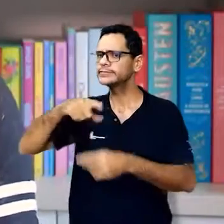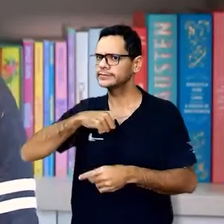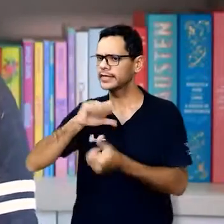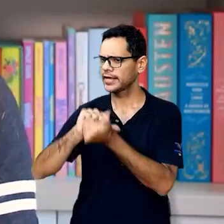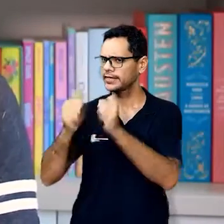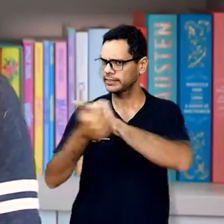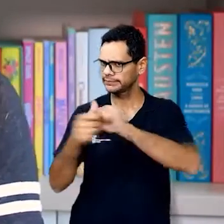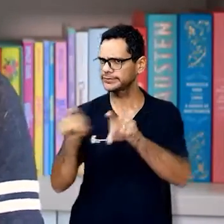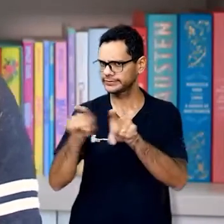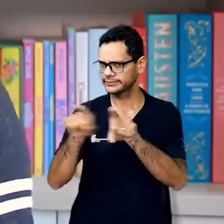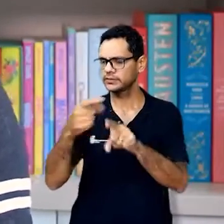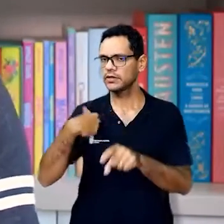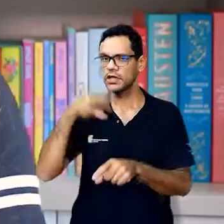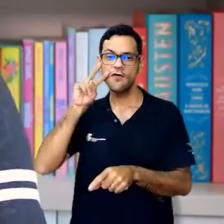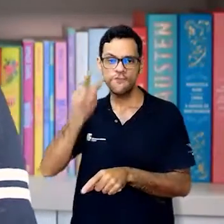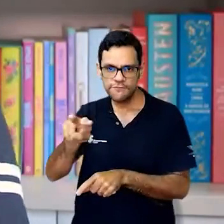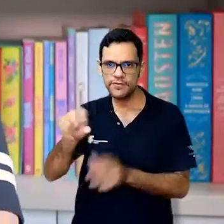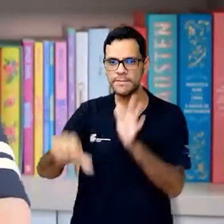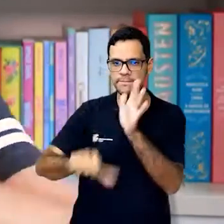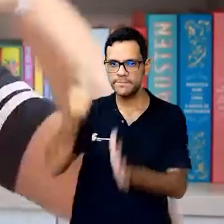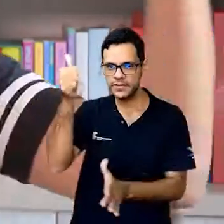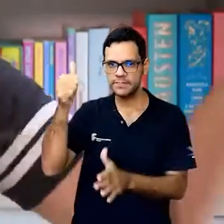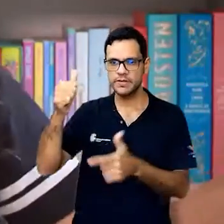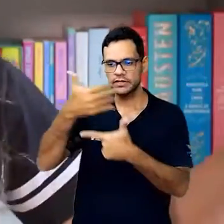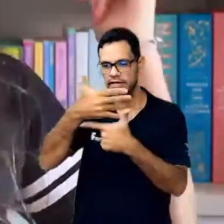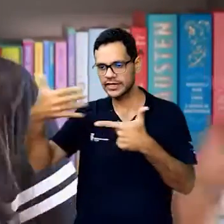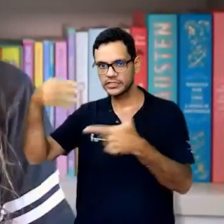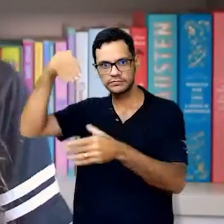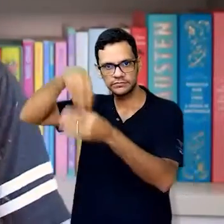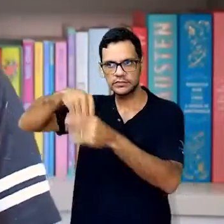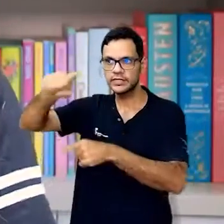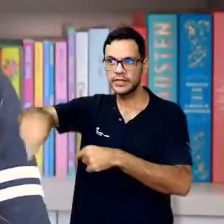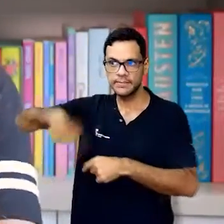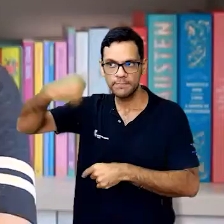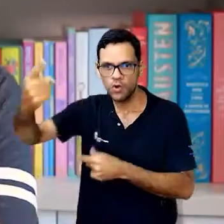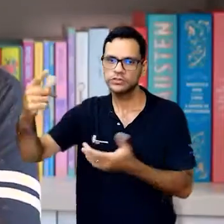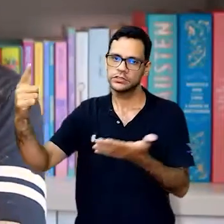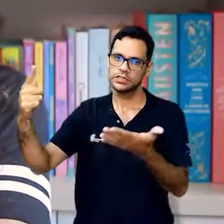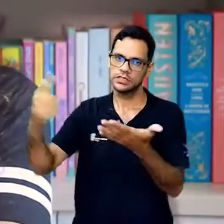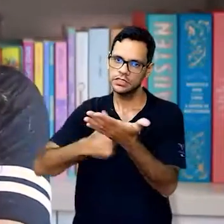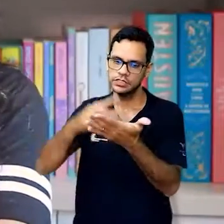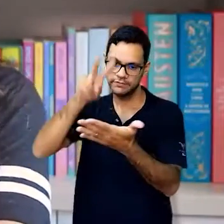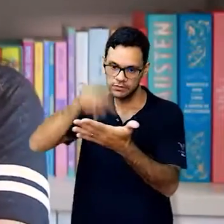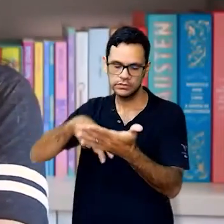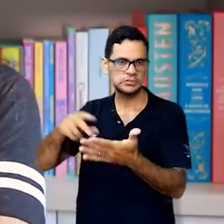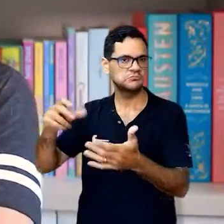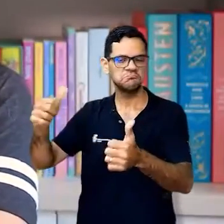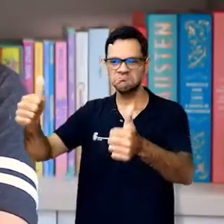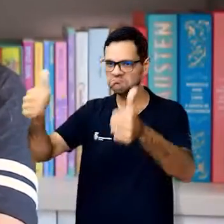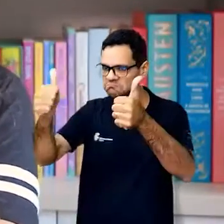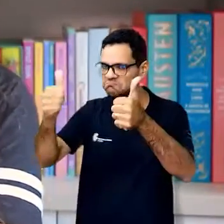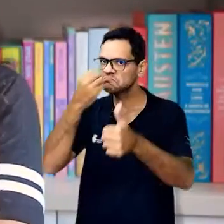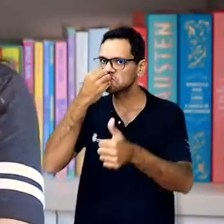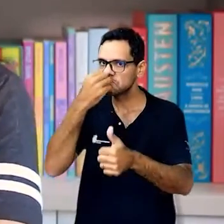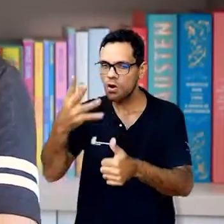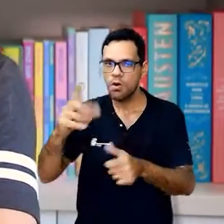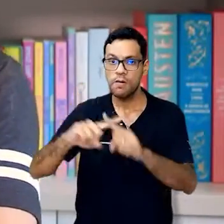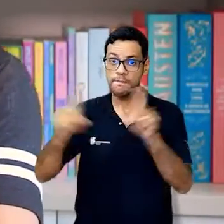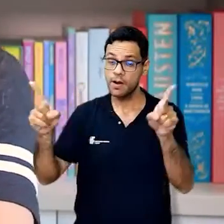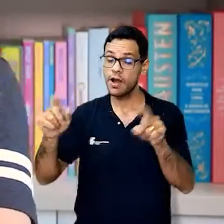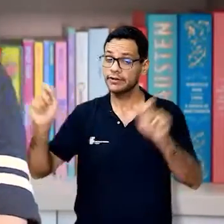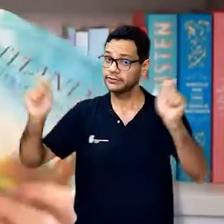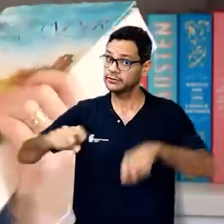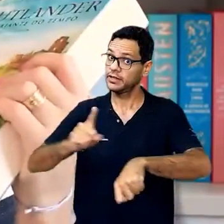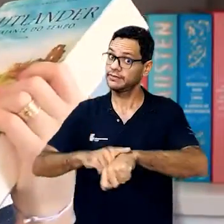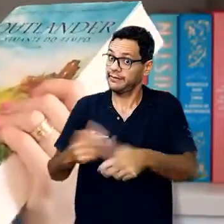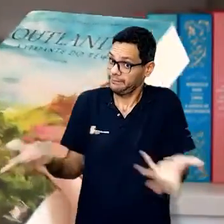inclusive eu assisti já essa adaptação. Na época, na verdade, eu assisti primeiro a primeira temporada da série pra depois vir ler o livro, mas assim, incrível, queria muito